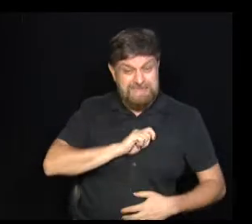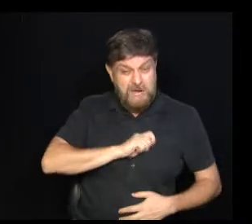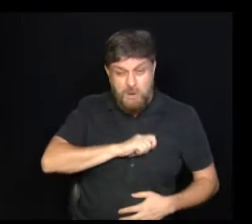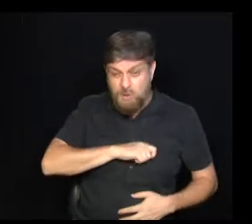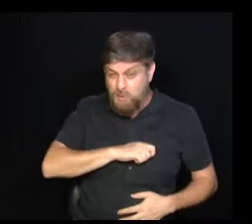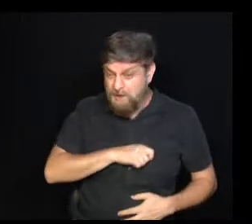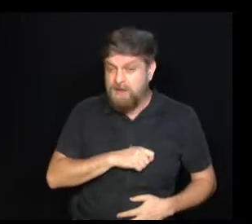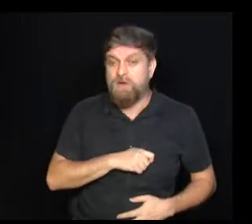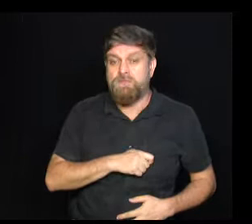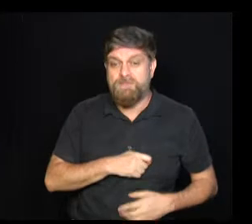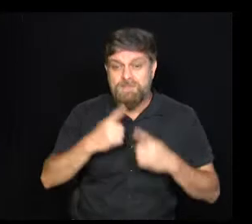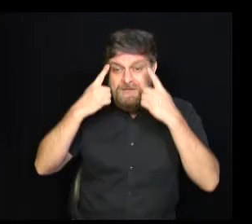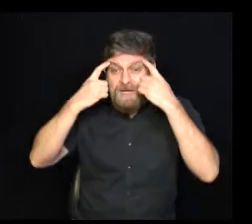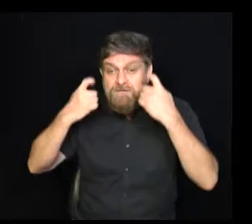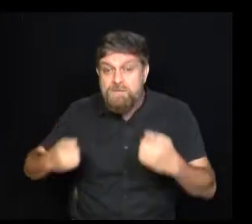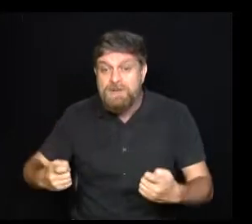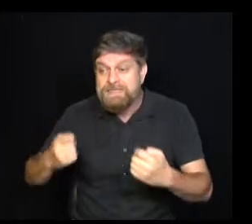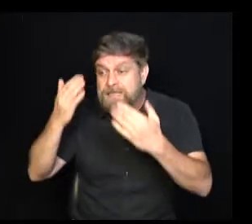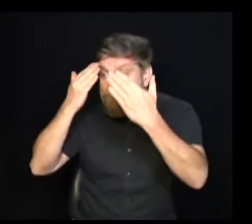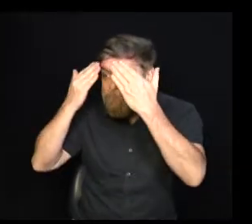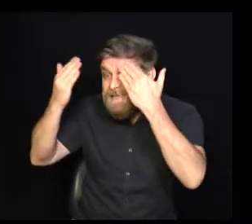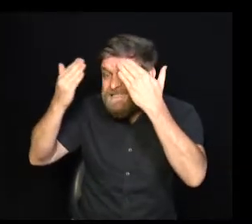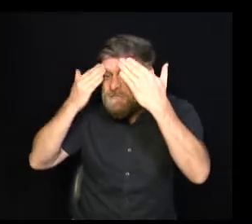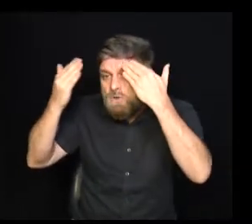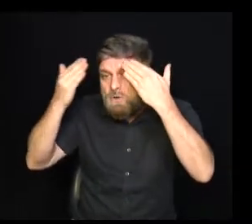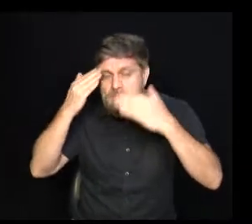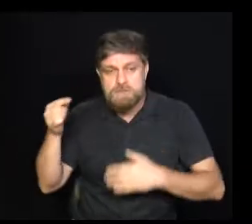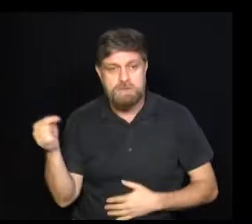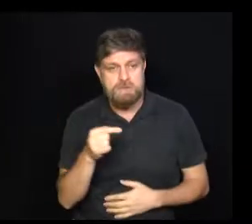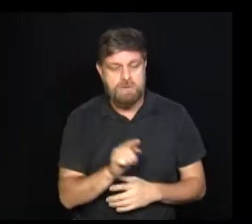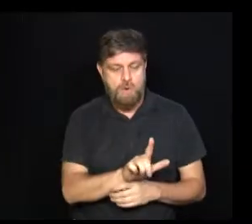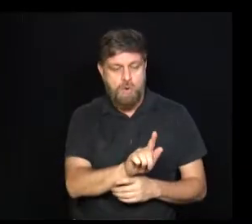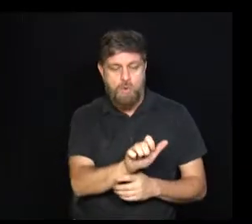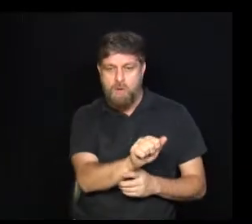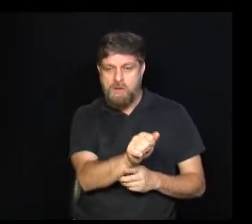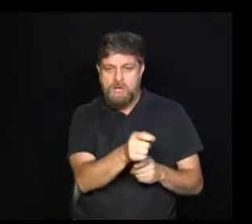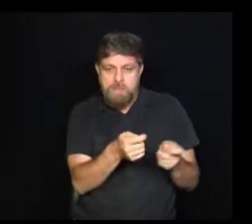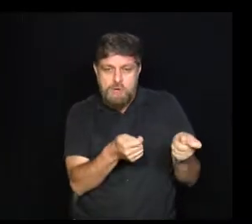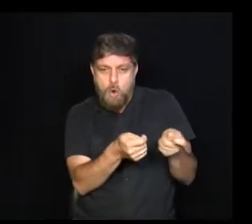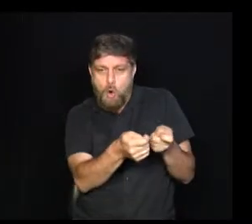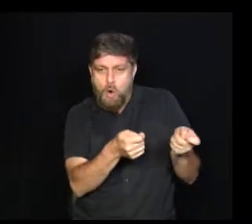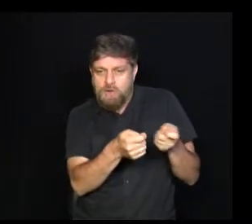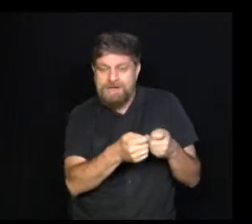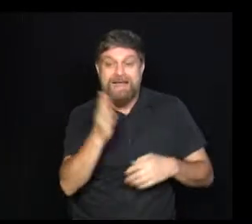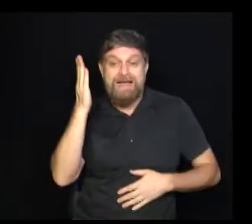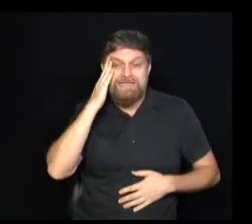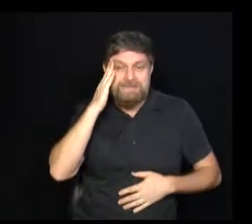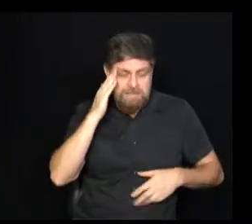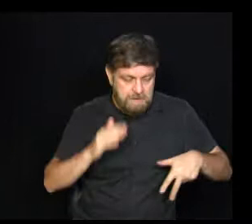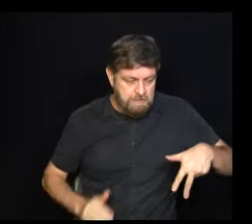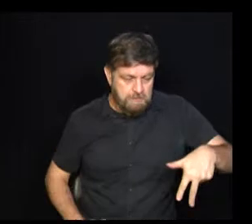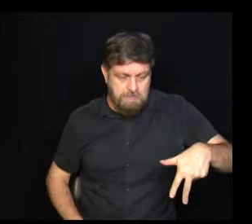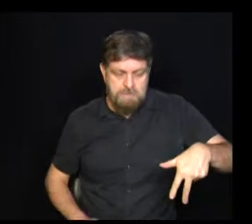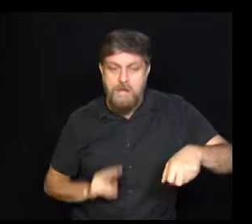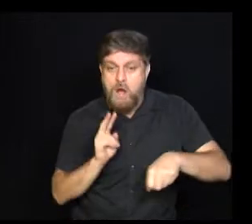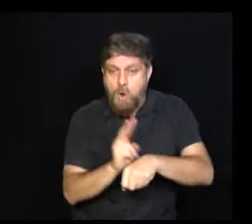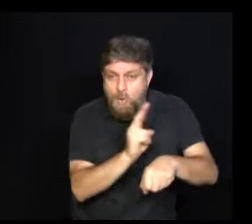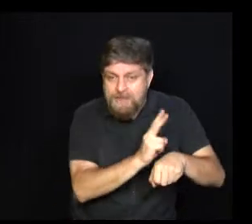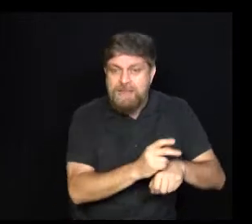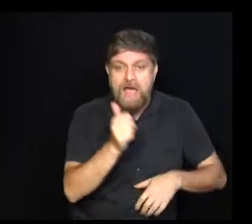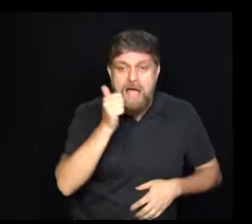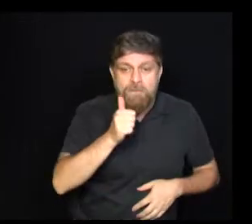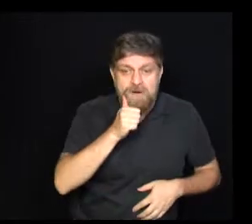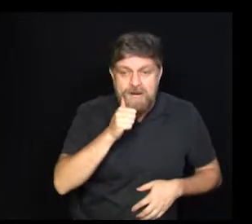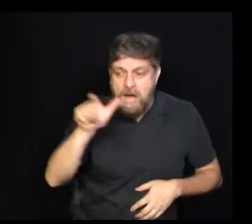mulher. Então, o Gama ele tem aí como objetivo monitorar o cumprimento das medidas protetivas de urgência às mulheres